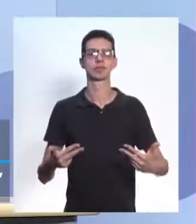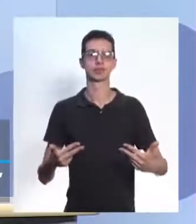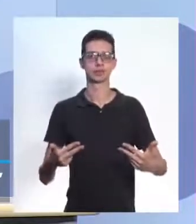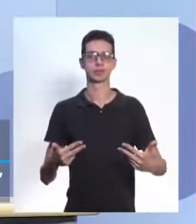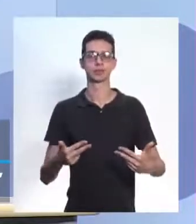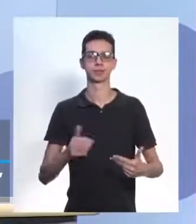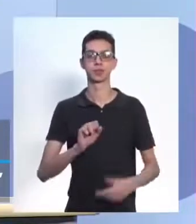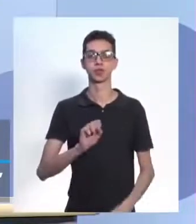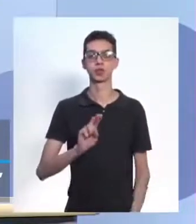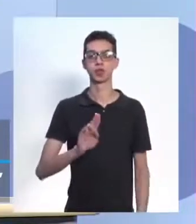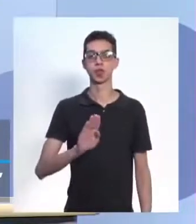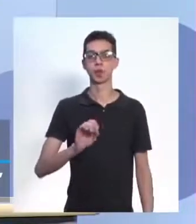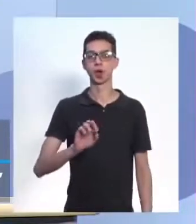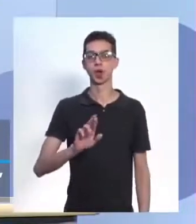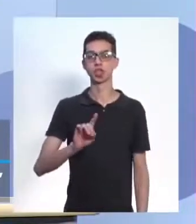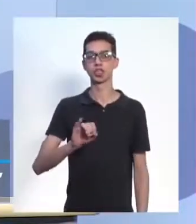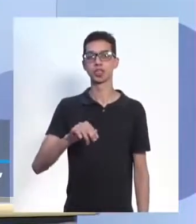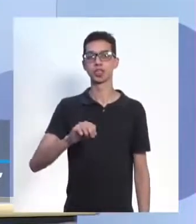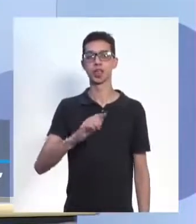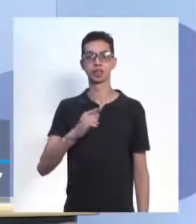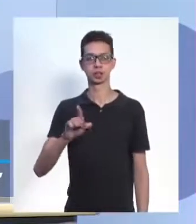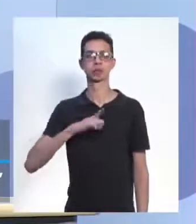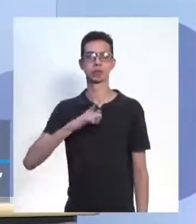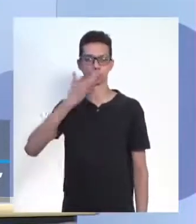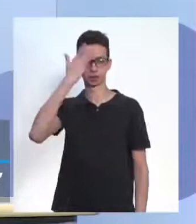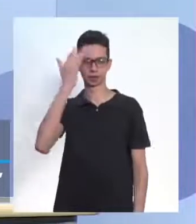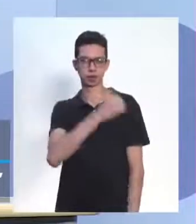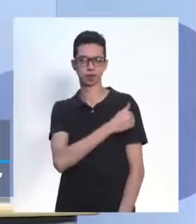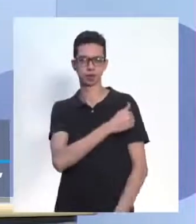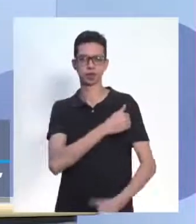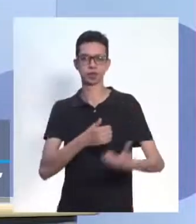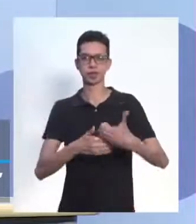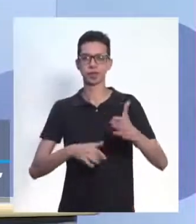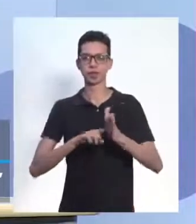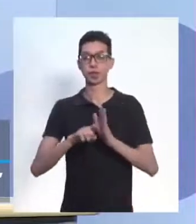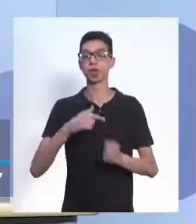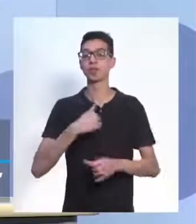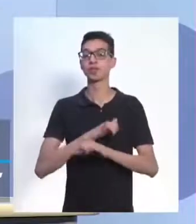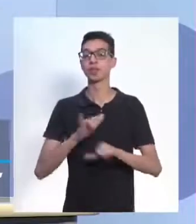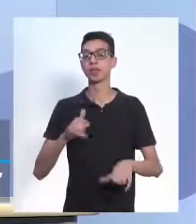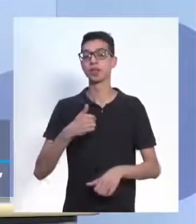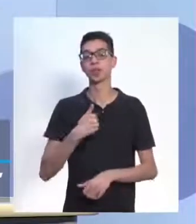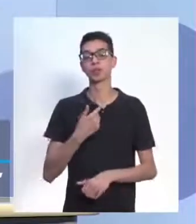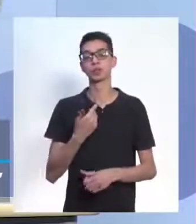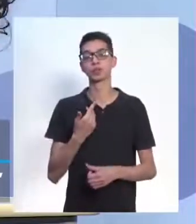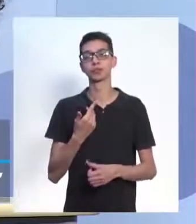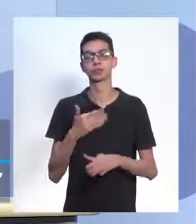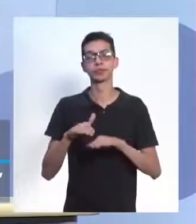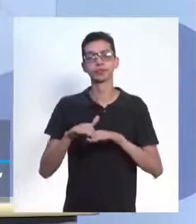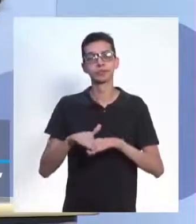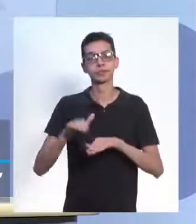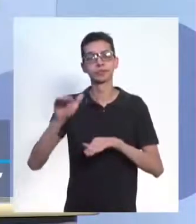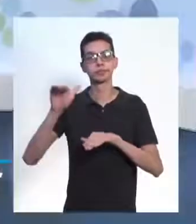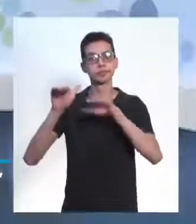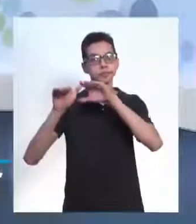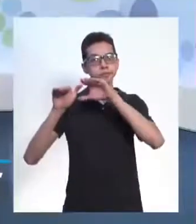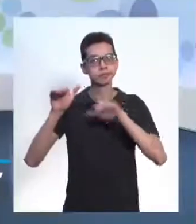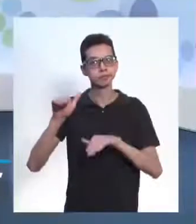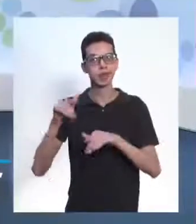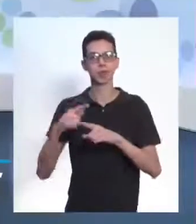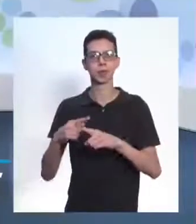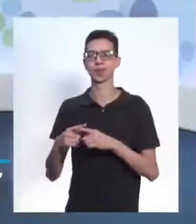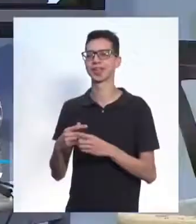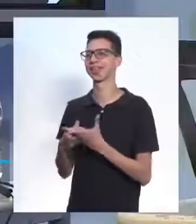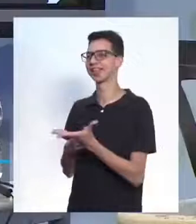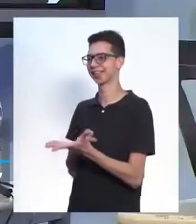aqui no chat perguntando se eu cortei o cabelo. E eu vou falar que eu estou tão subordinada, porque a André que mexeu no meu cabelo hoje, né,